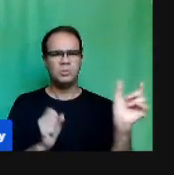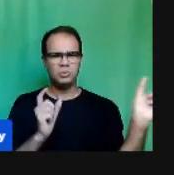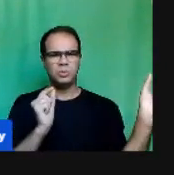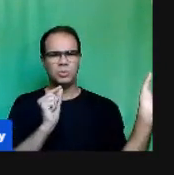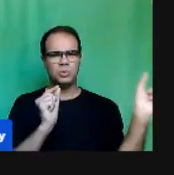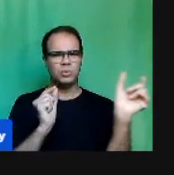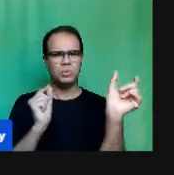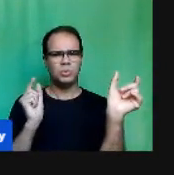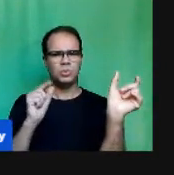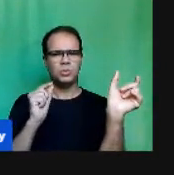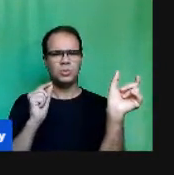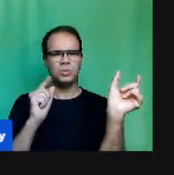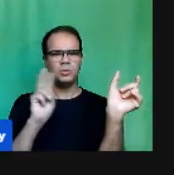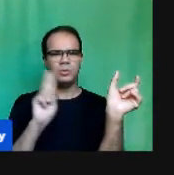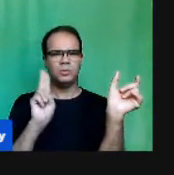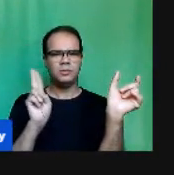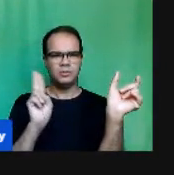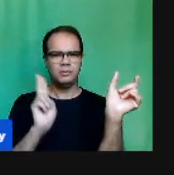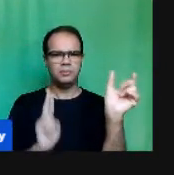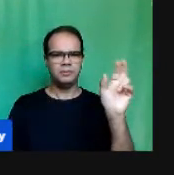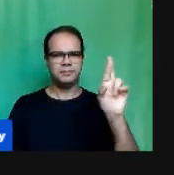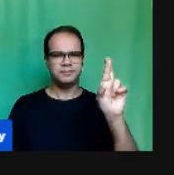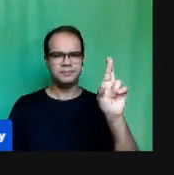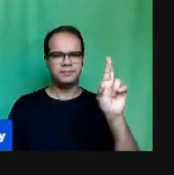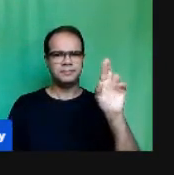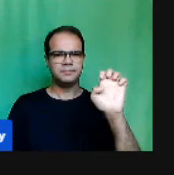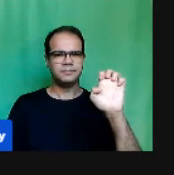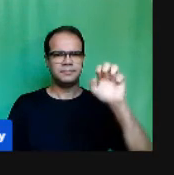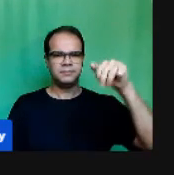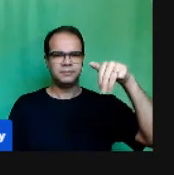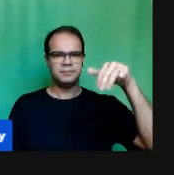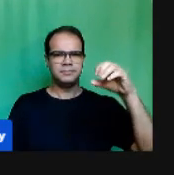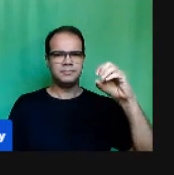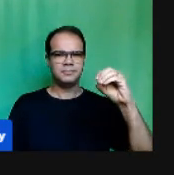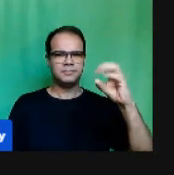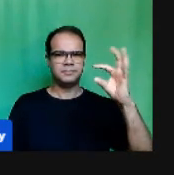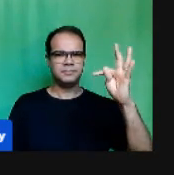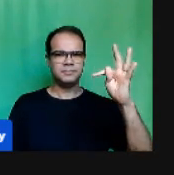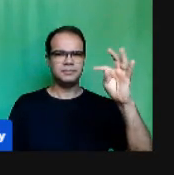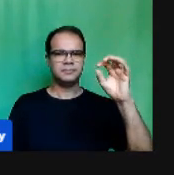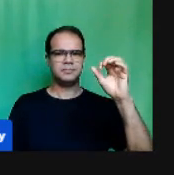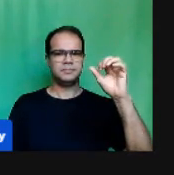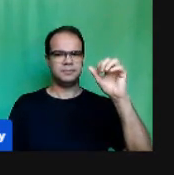tornaram-se imprescindível para fazer a informação